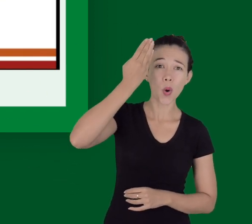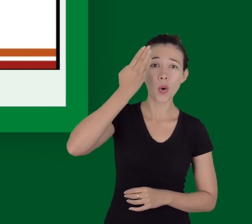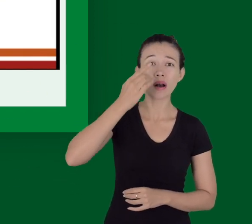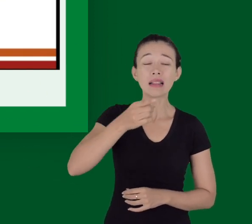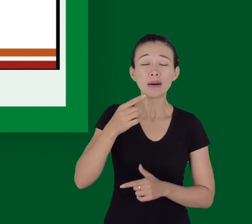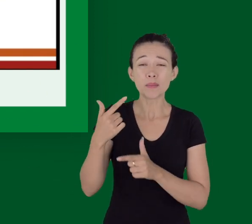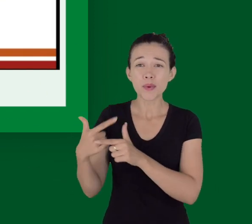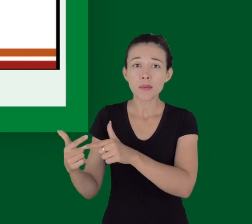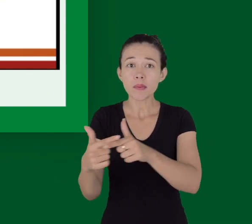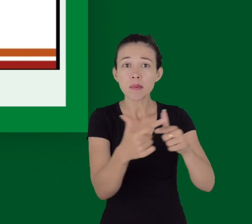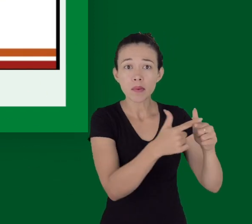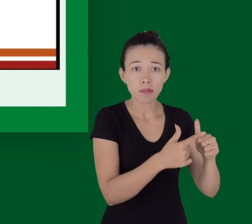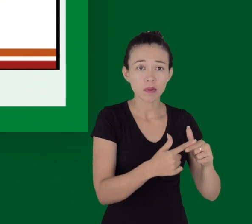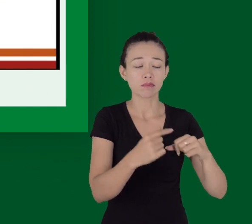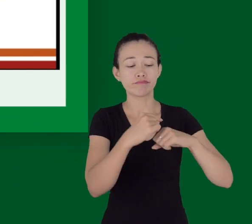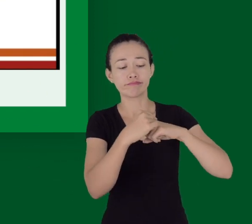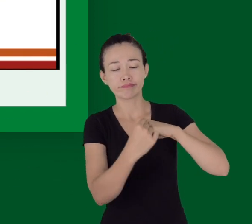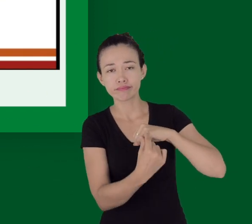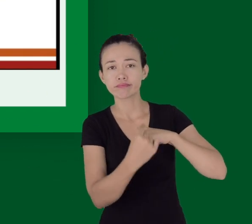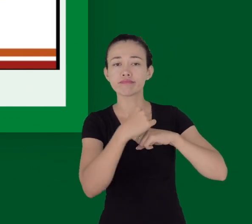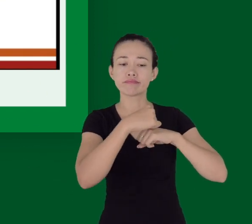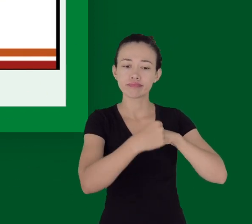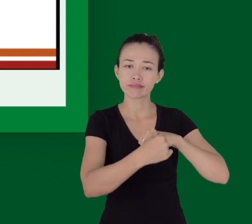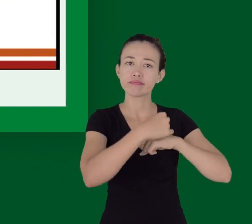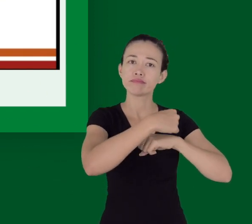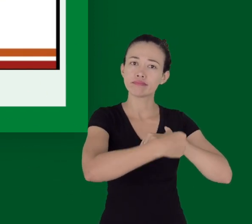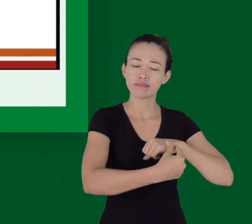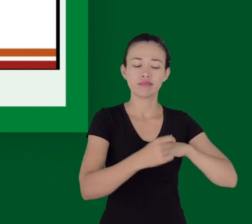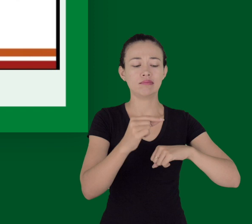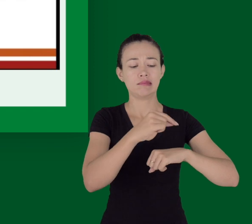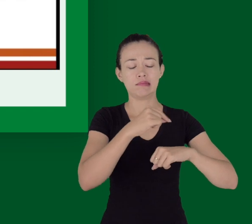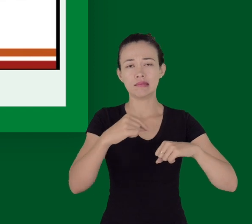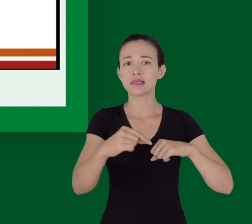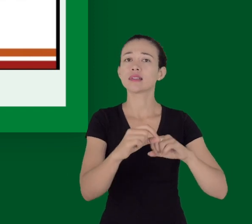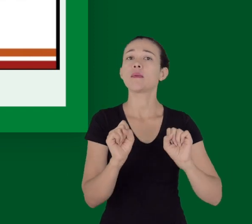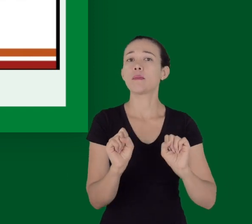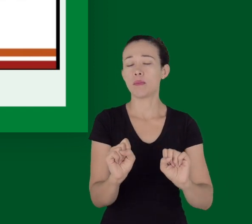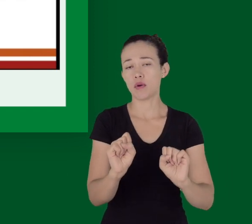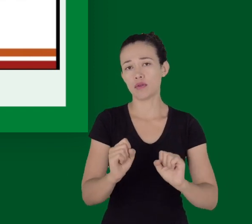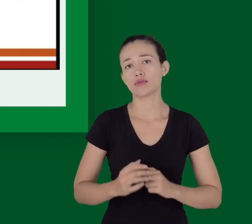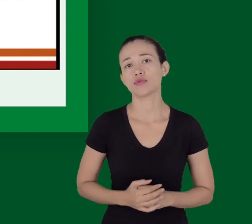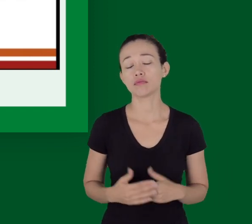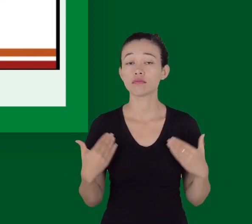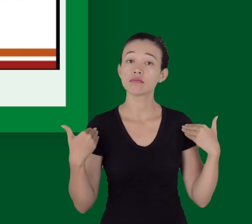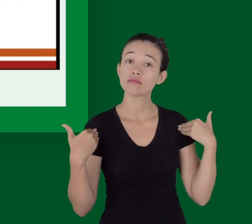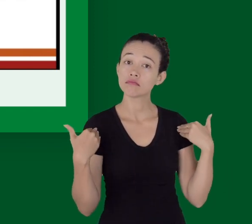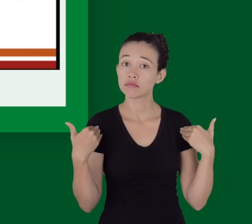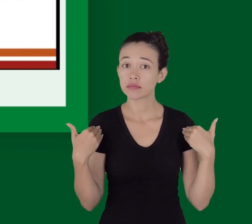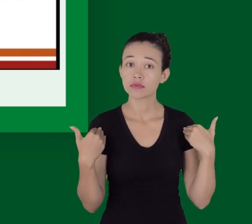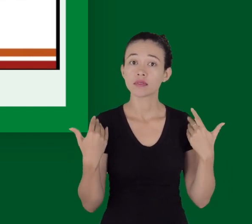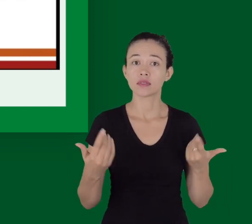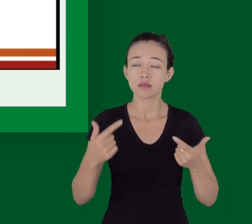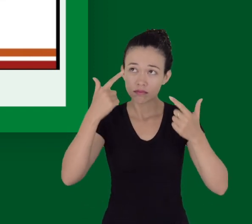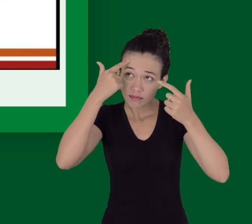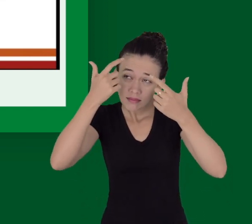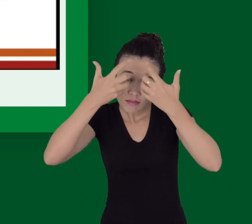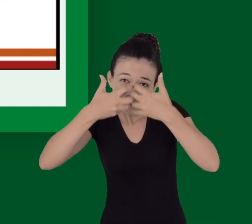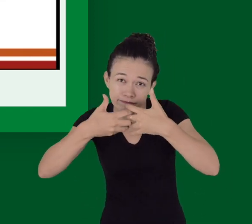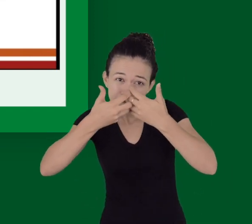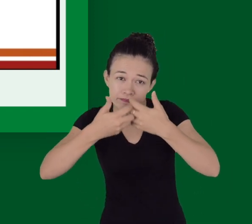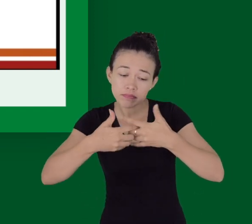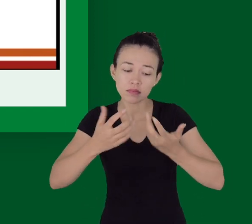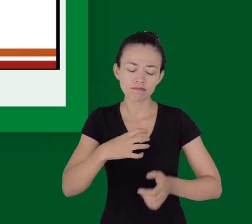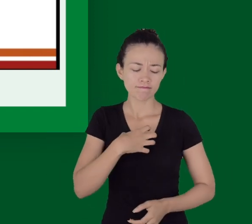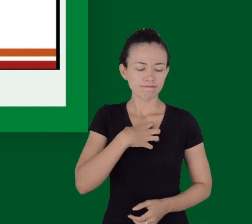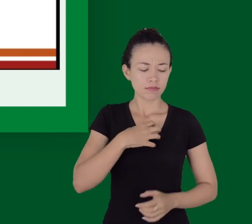Então, traumas dessa região comprometem essas funções e essas habilidades. sejam físicas, comportamentais, cognitivas. A